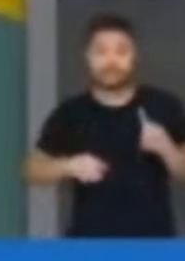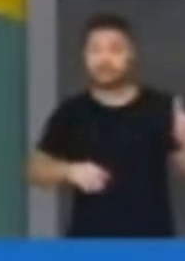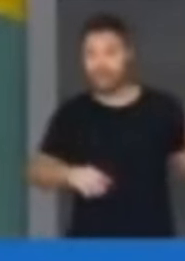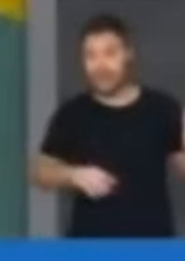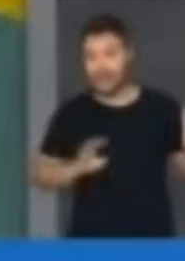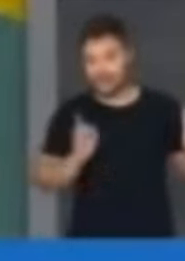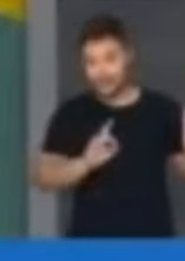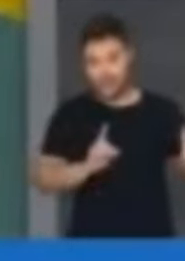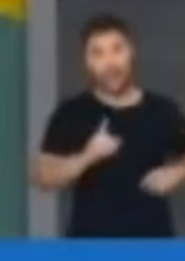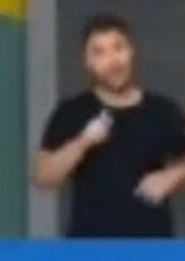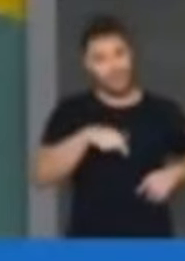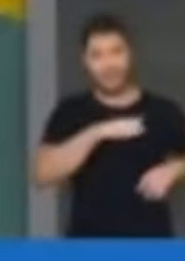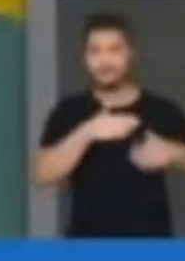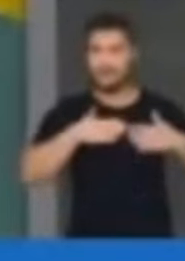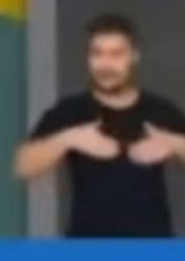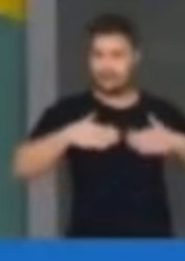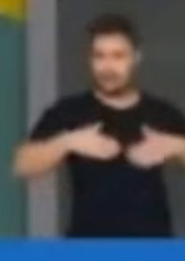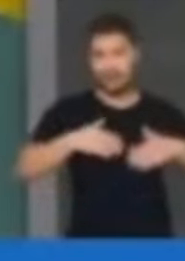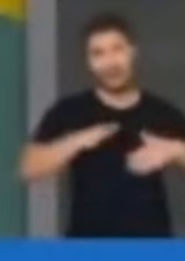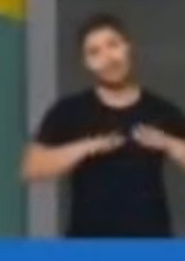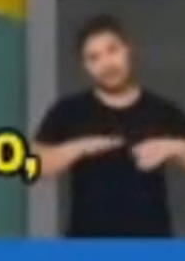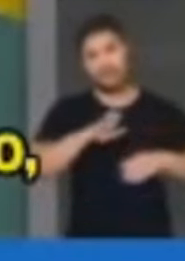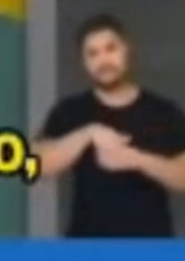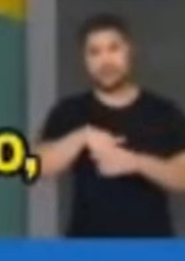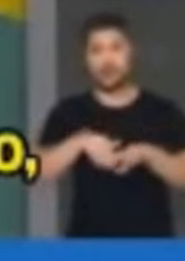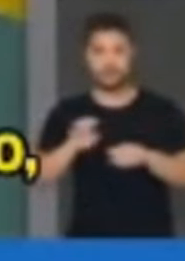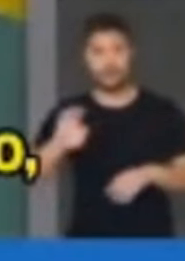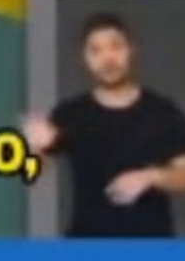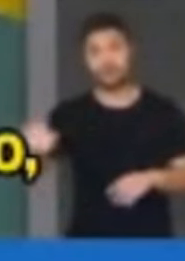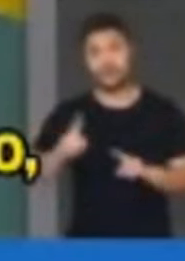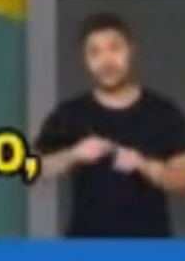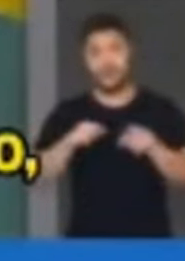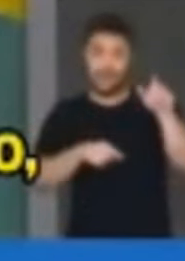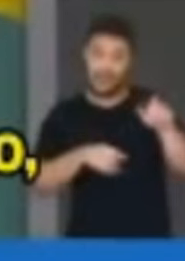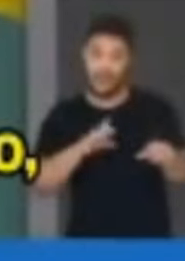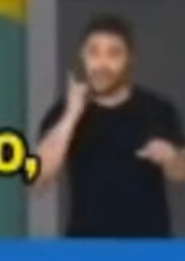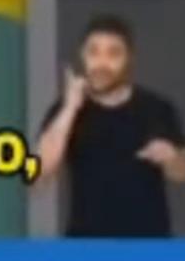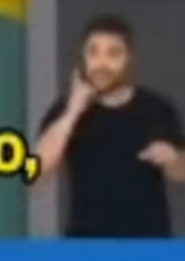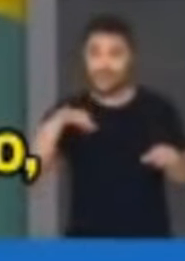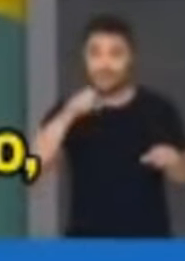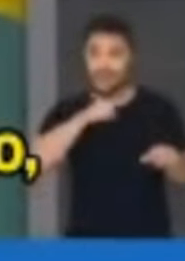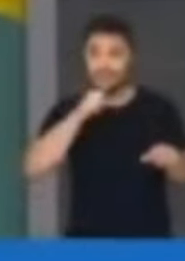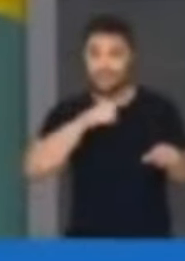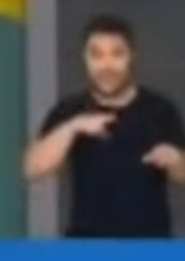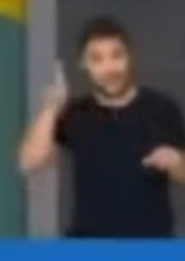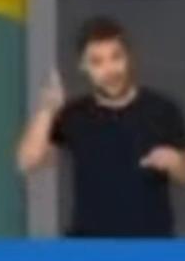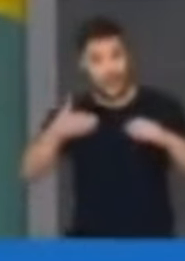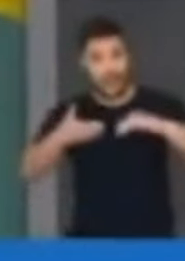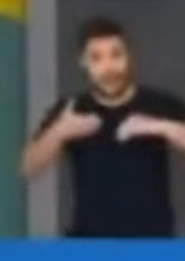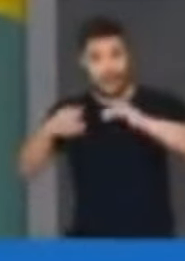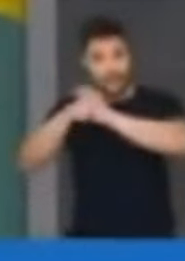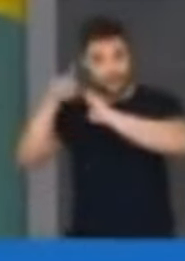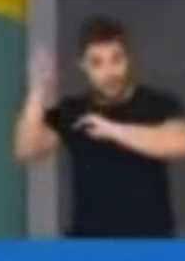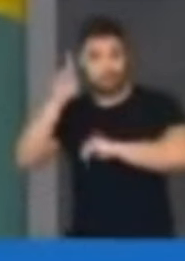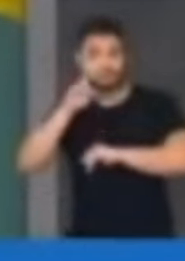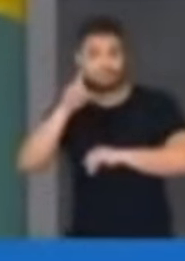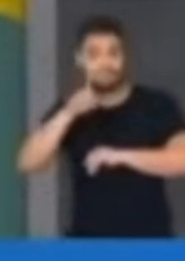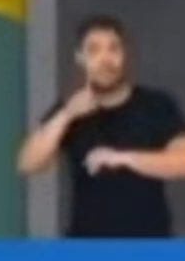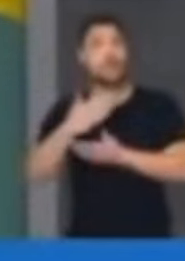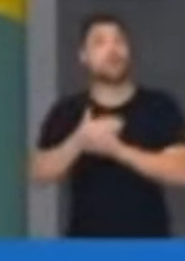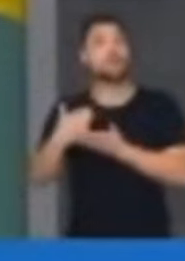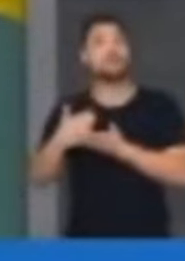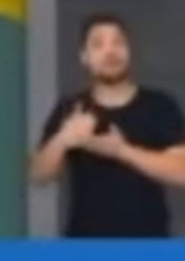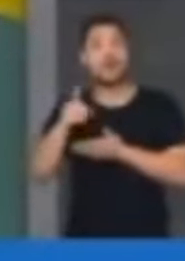cara moderado demais, às vezes vota com a esquerda, e é simplesmente o deputado mais antigo do Congresso norte-americano. Tomou posse lá, sabe quando?